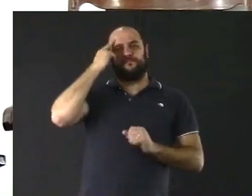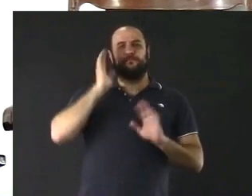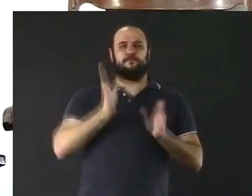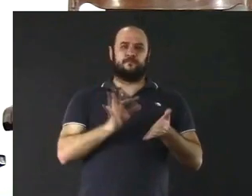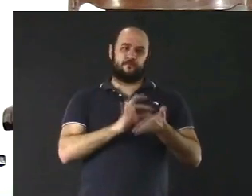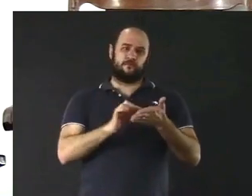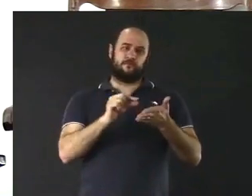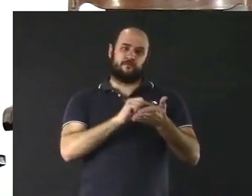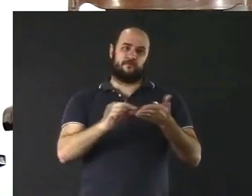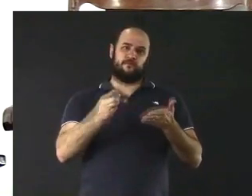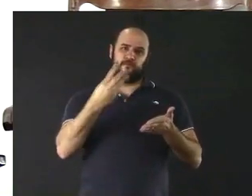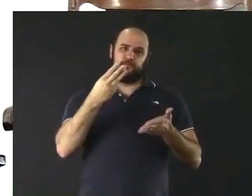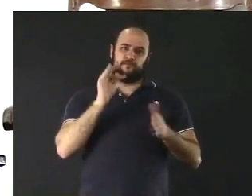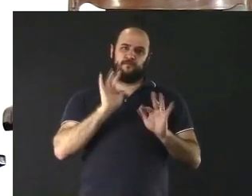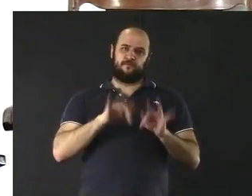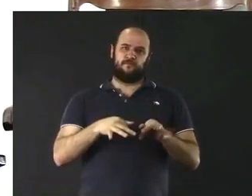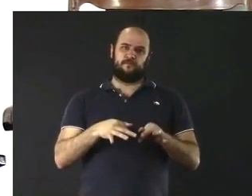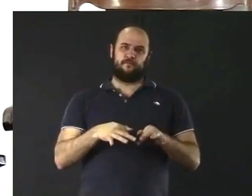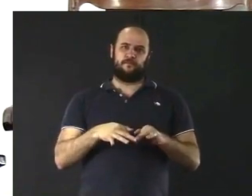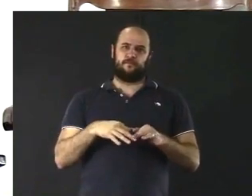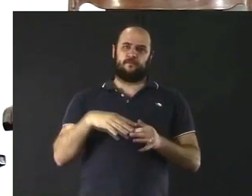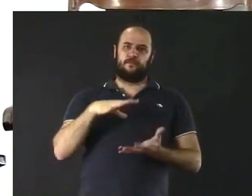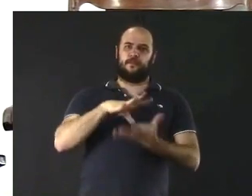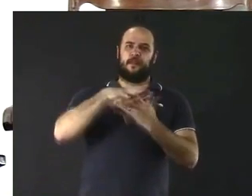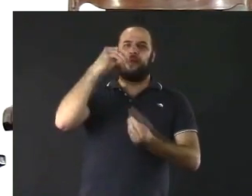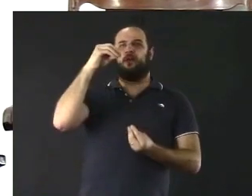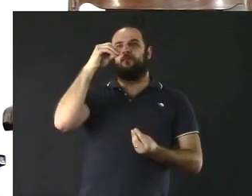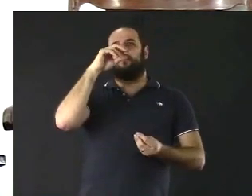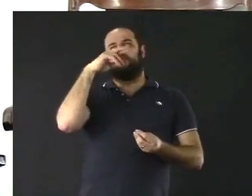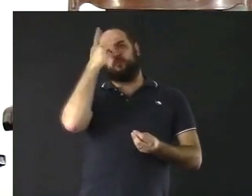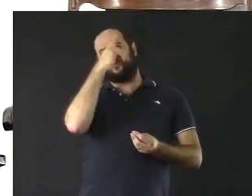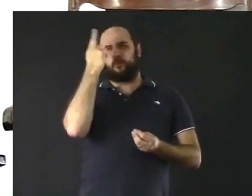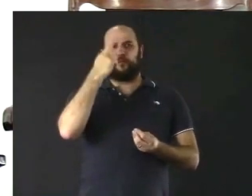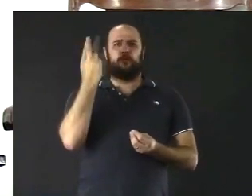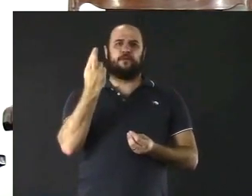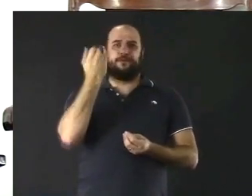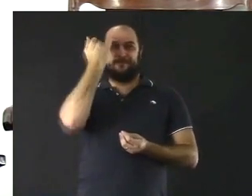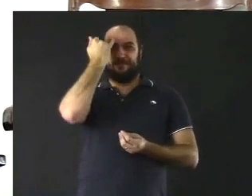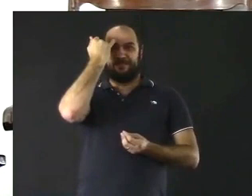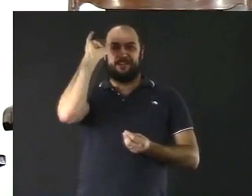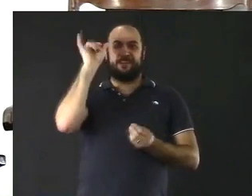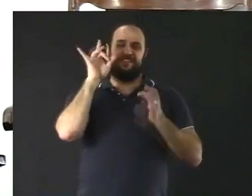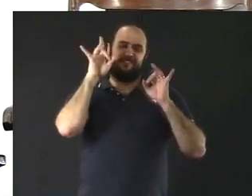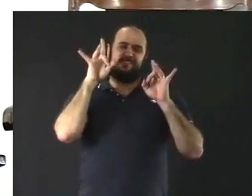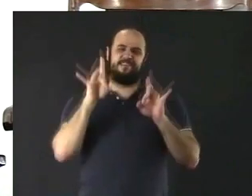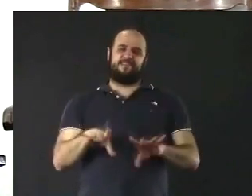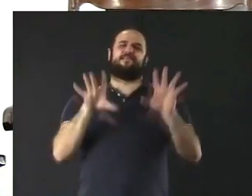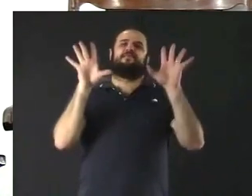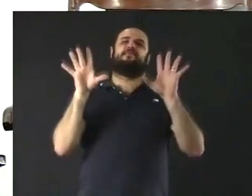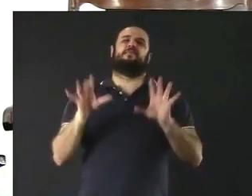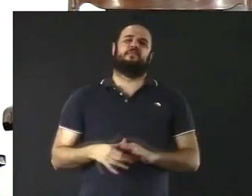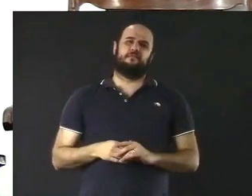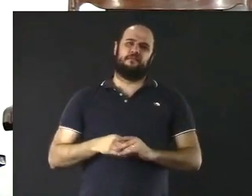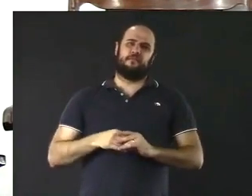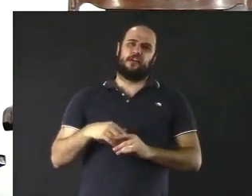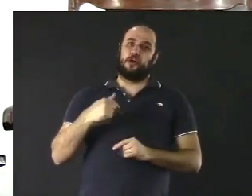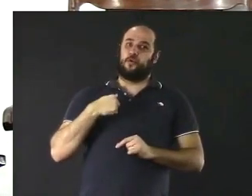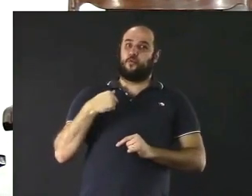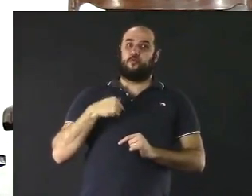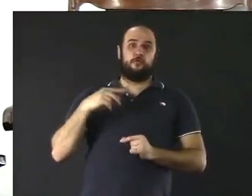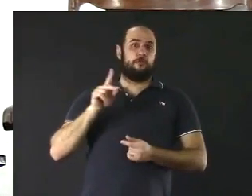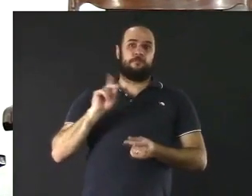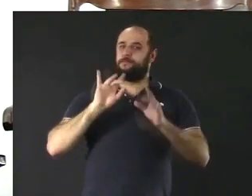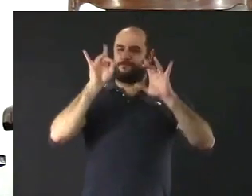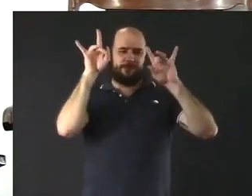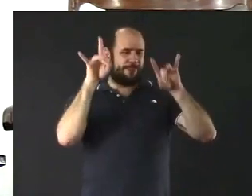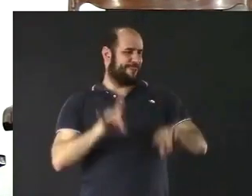3, desmaiando em vossas almas. O desmaiar aqui é o desistir, ou seja, eu não